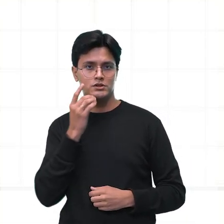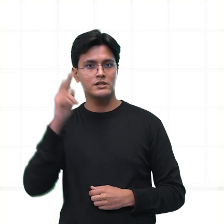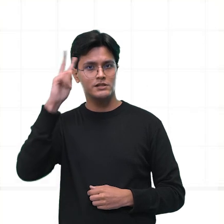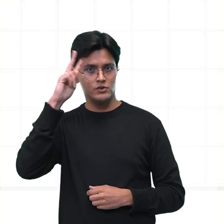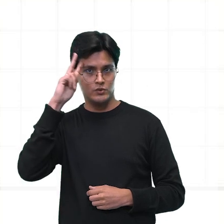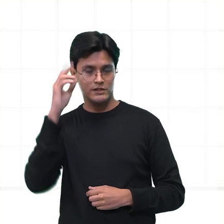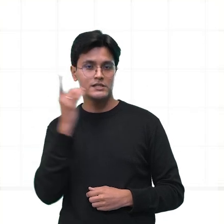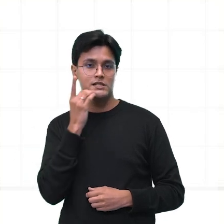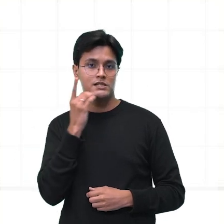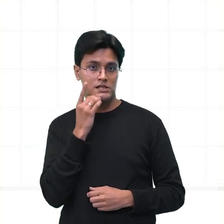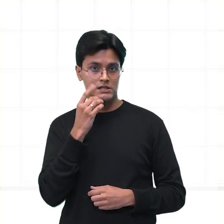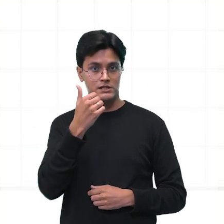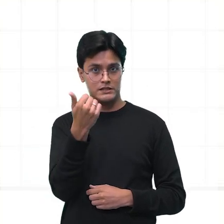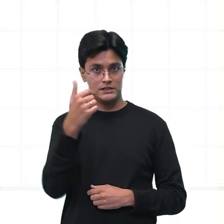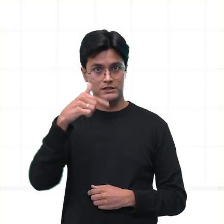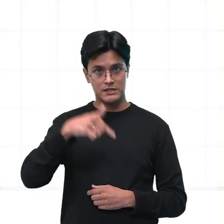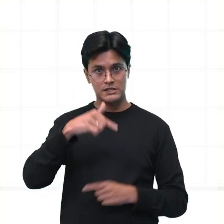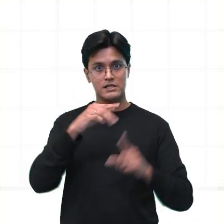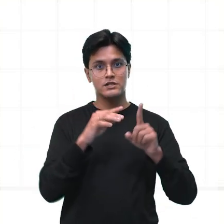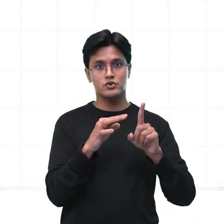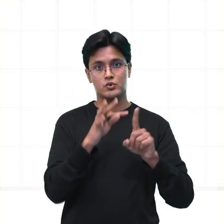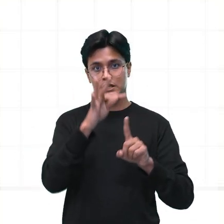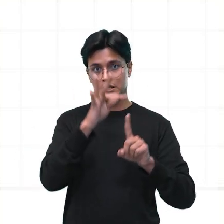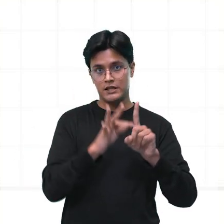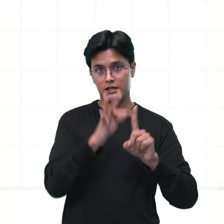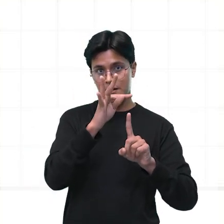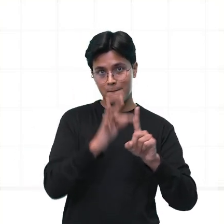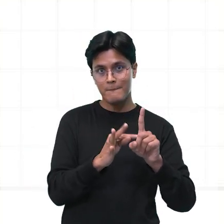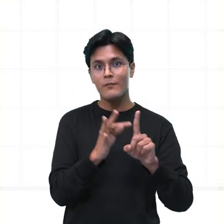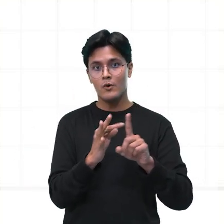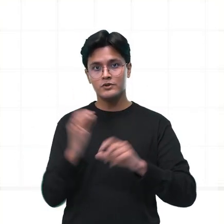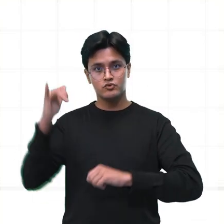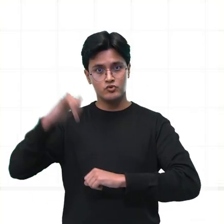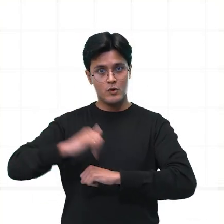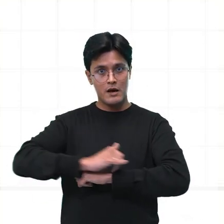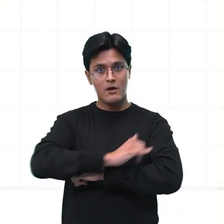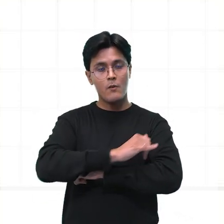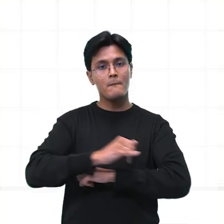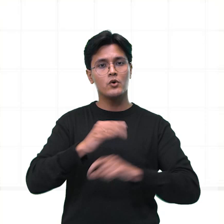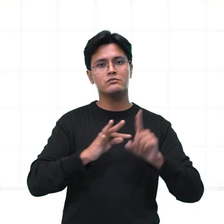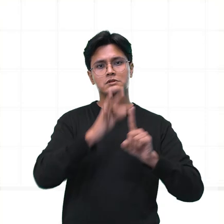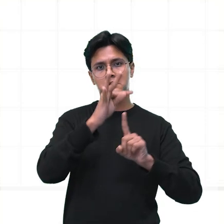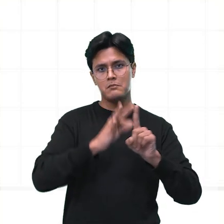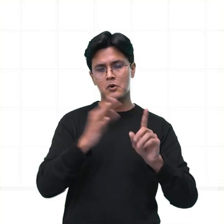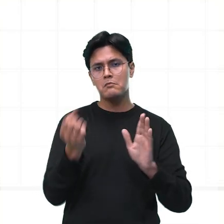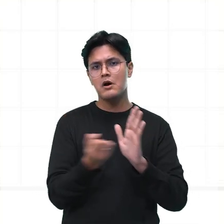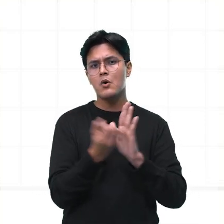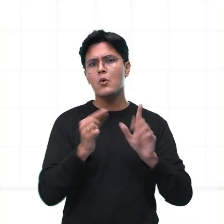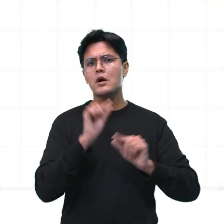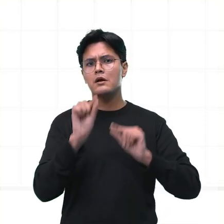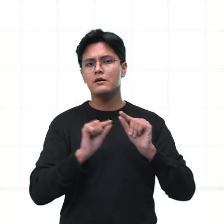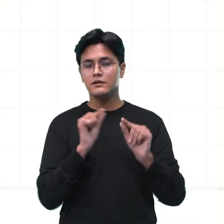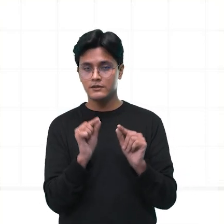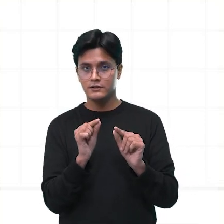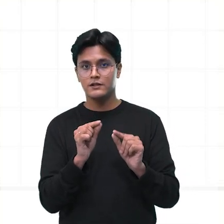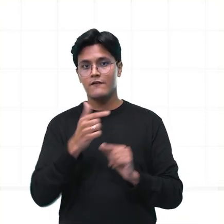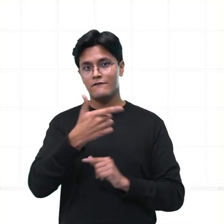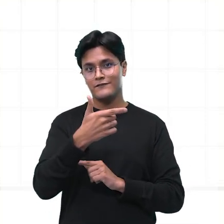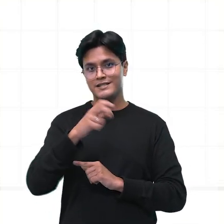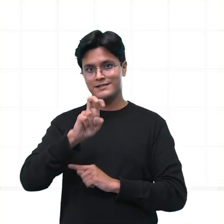17 os termômetros no aeroporto de Congonhas zona sul da cidade marcaram